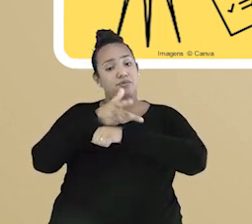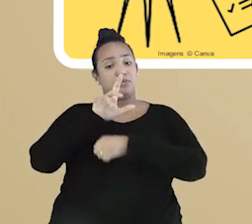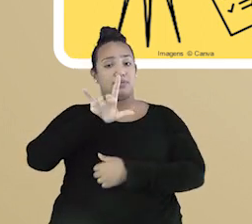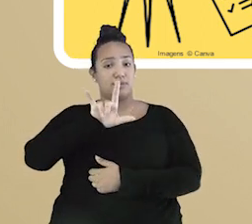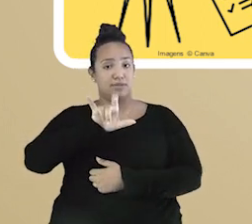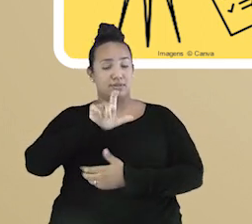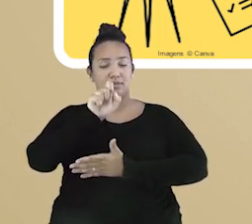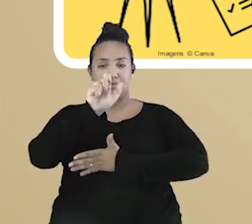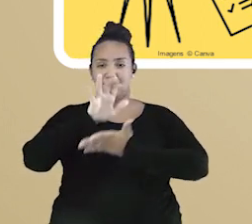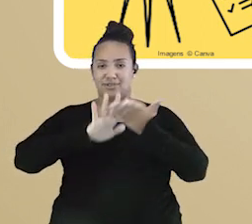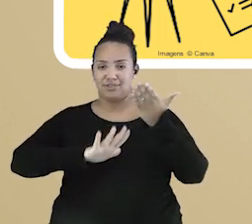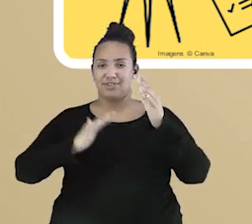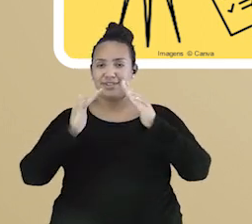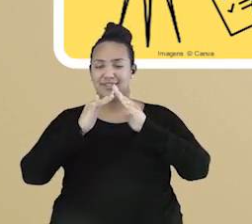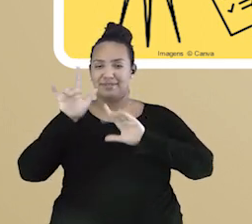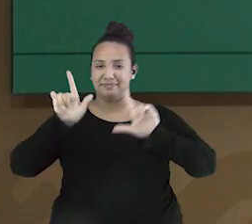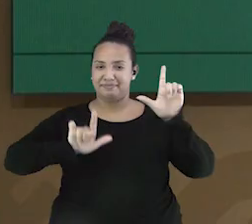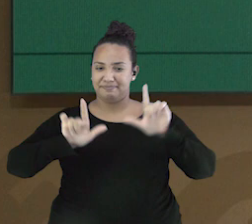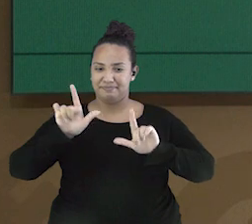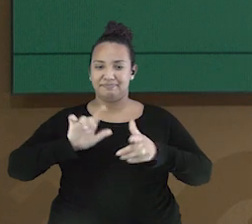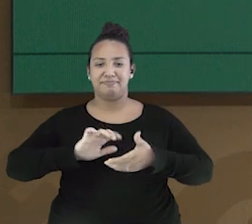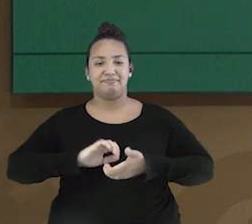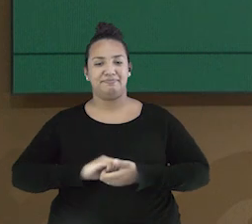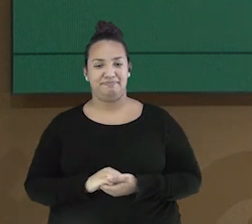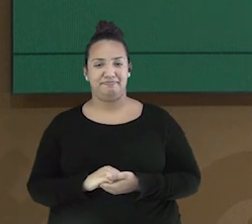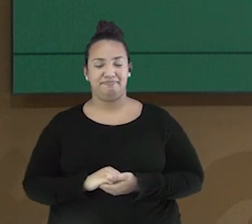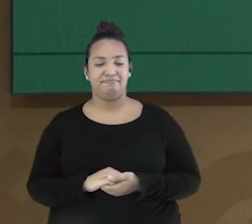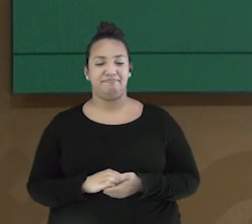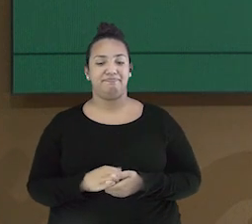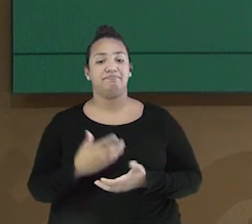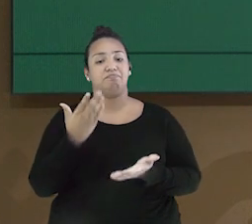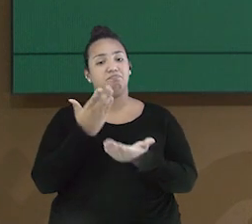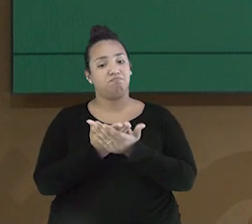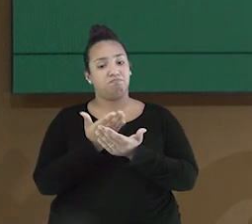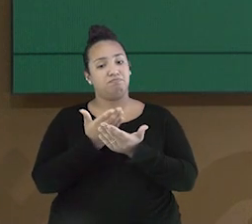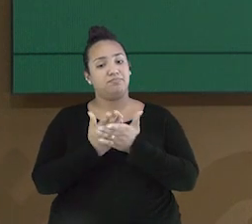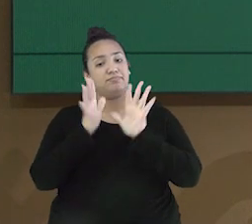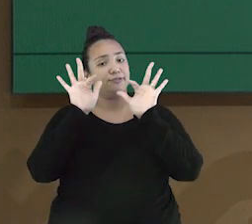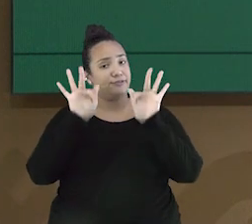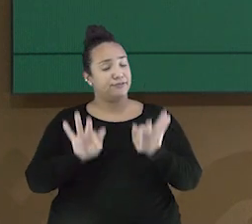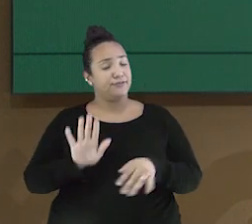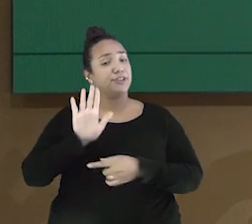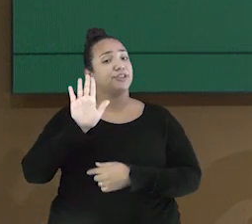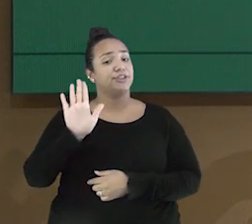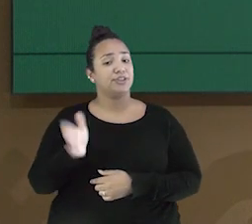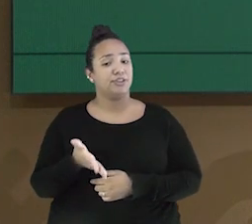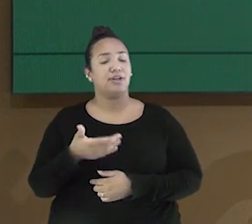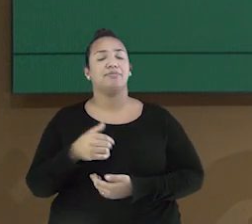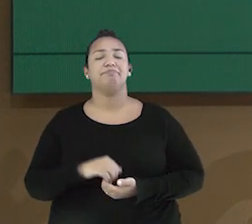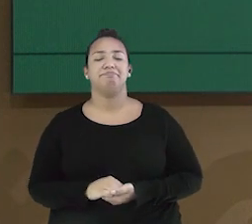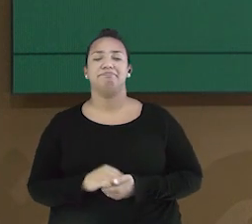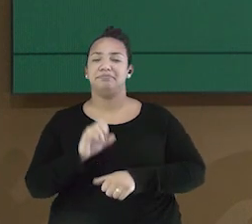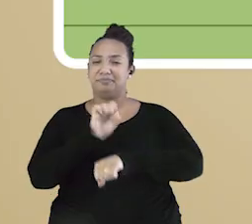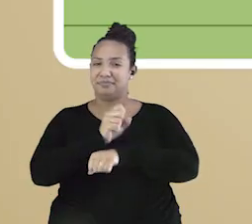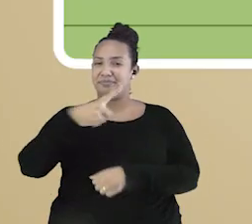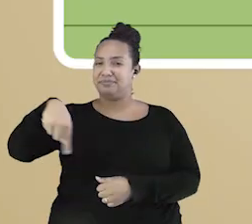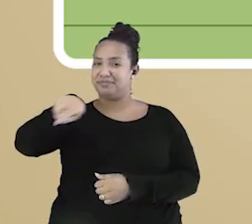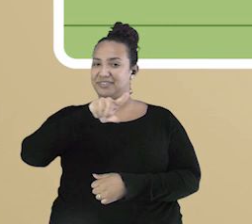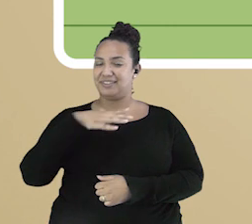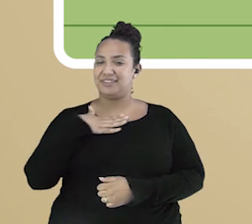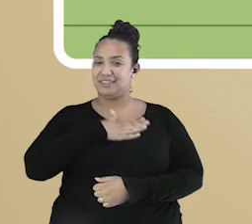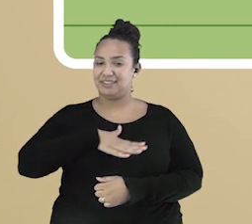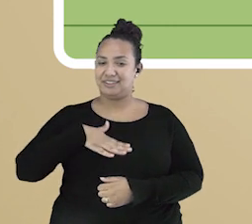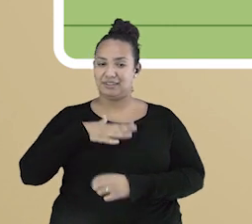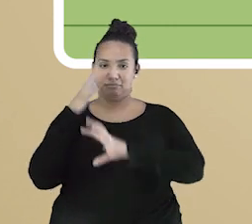Instagram, @deverencasa-na-tv. Pessoal, a nossa aula está chegando ao fim. Espero que tenham gostado.